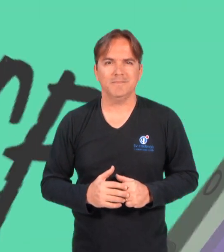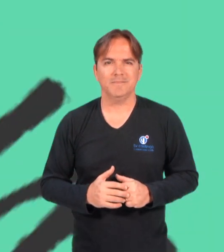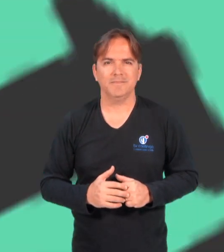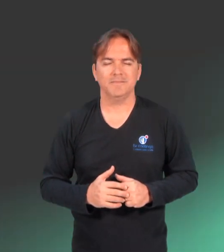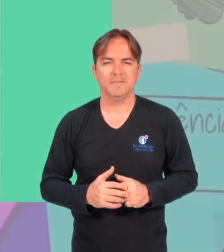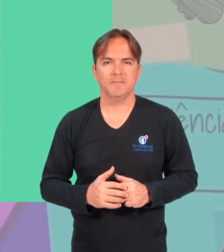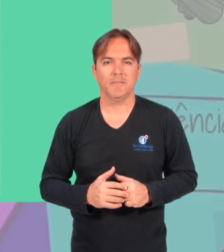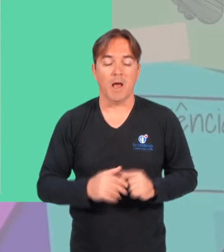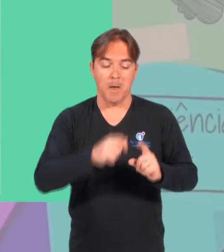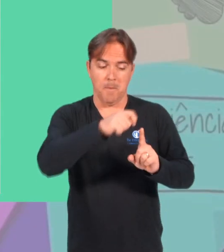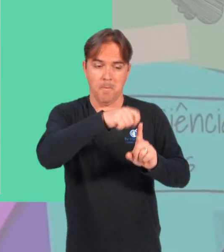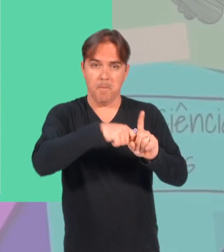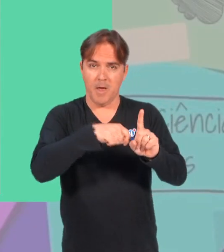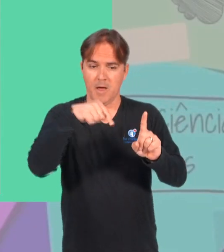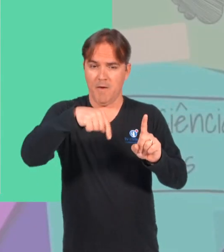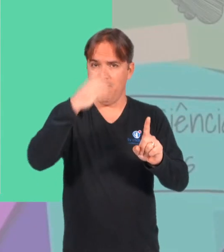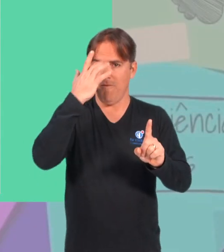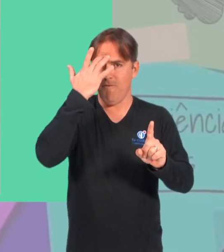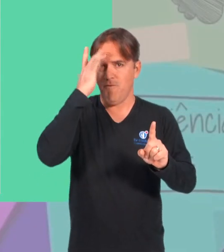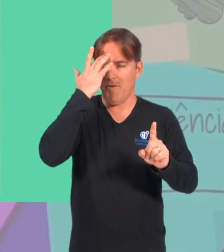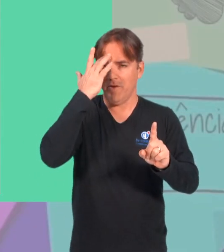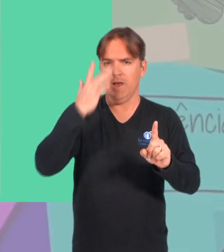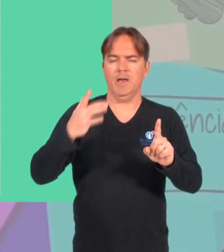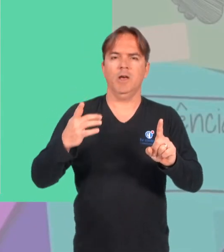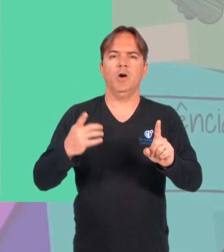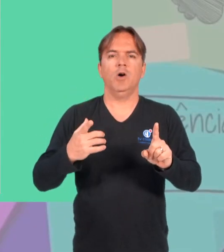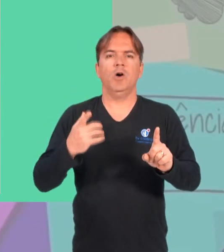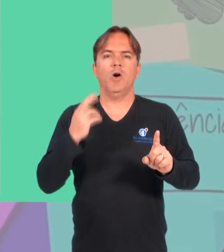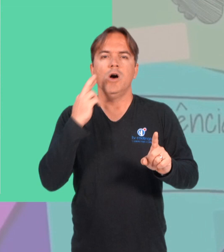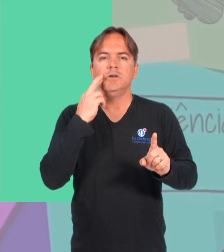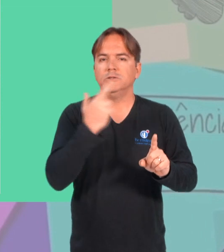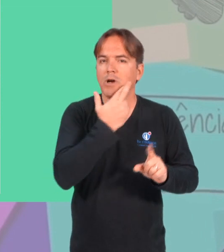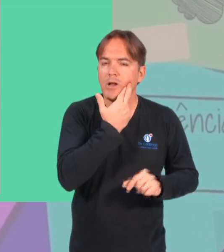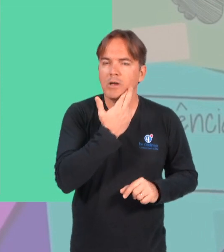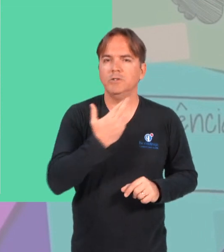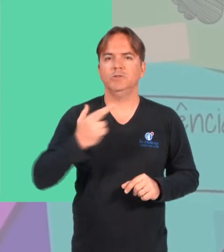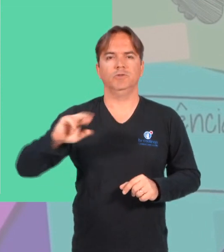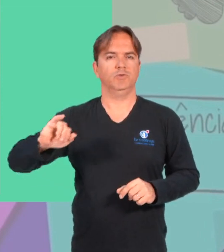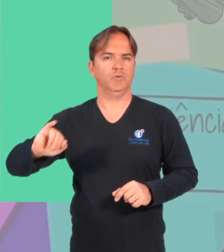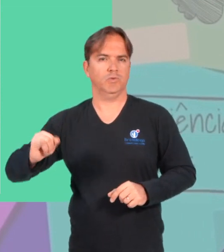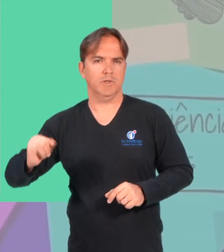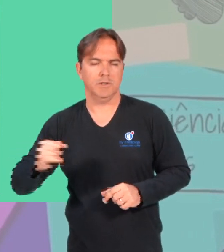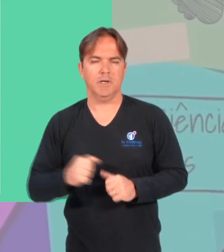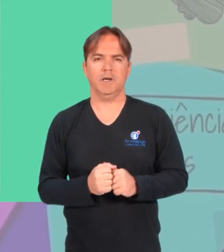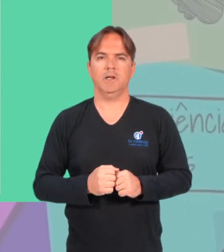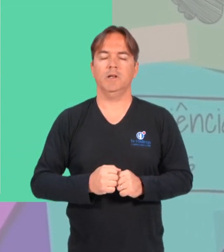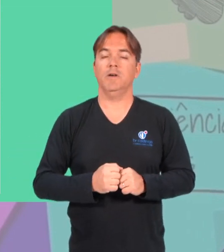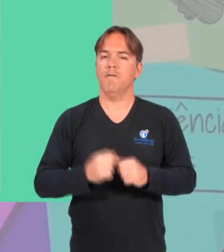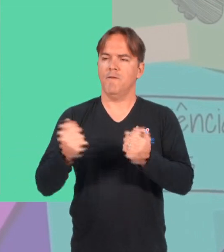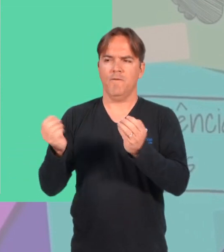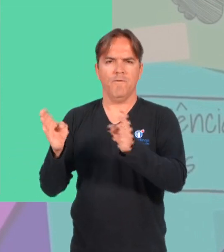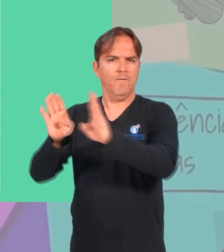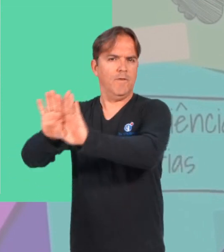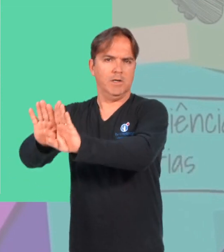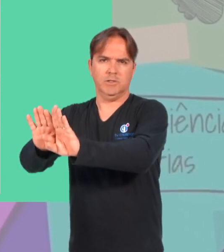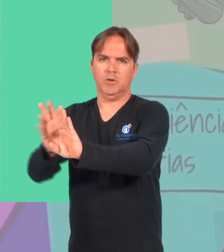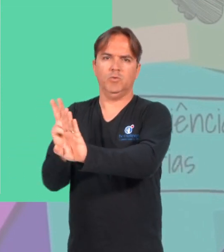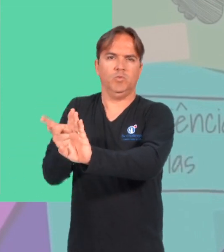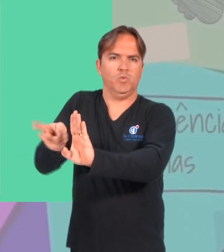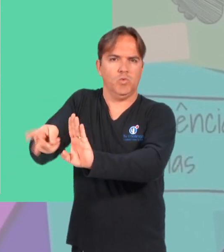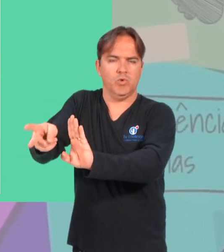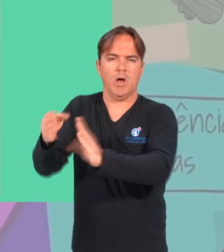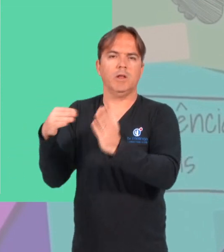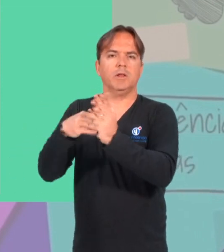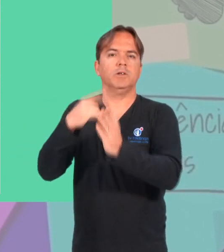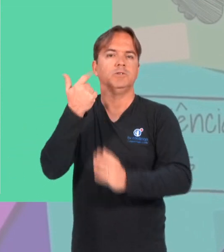abre.ai/afirmativas2024. No mês de fevereiro, o restaurante universitário do campus Juazeiro continua fechado até